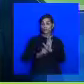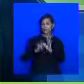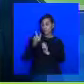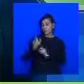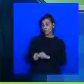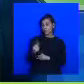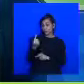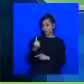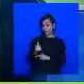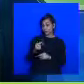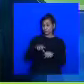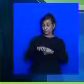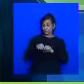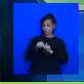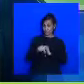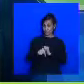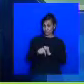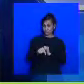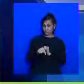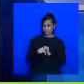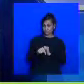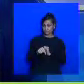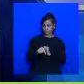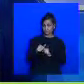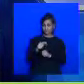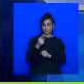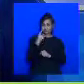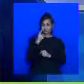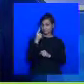correspondente à coluna número 1 do Super 7.